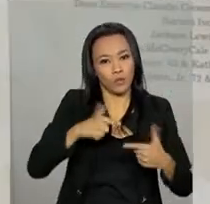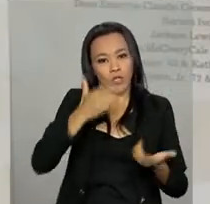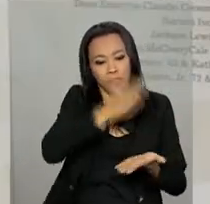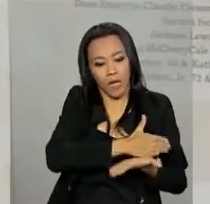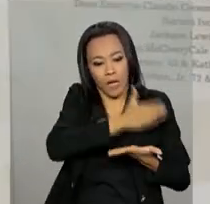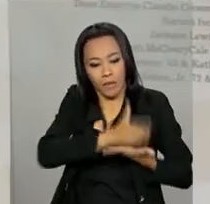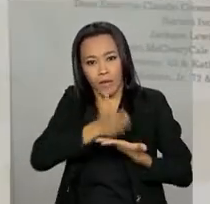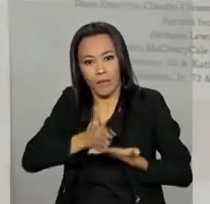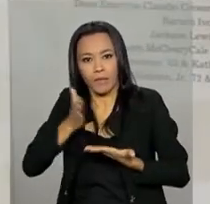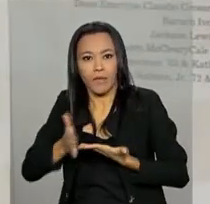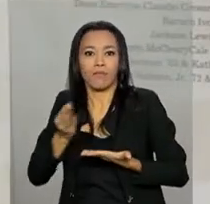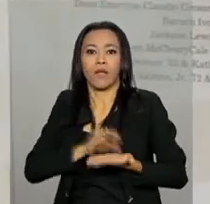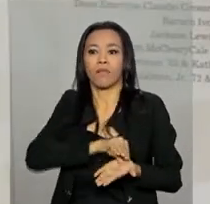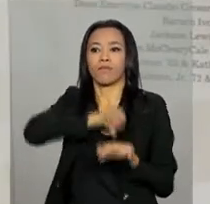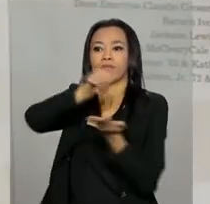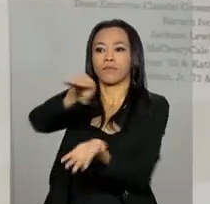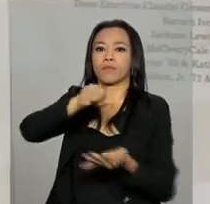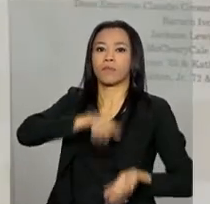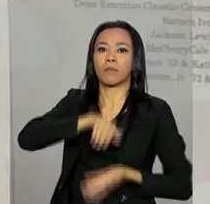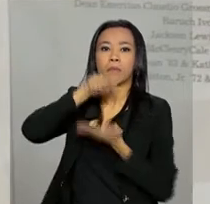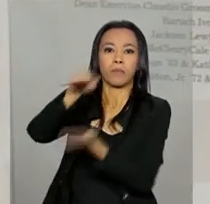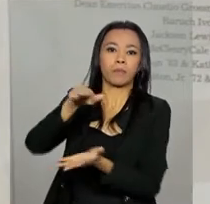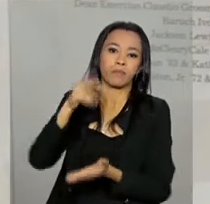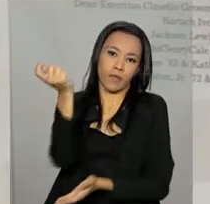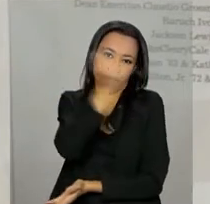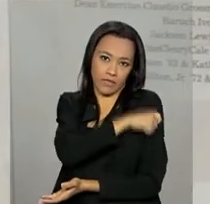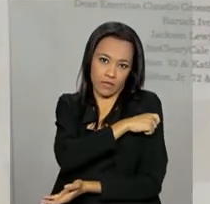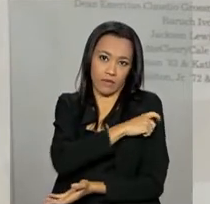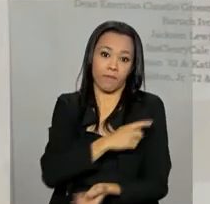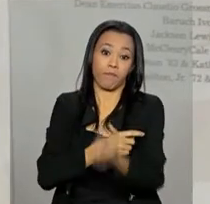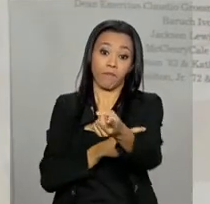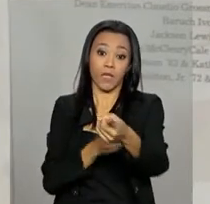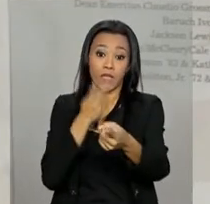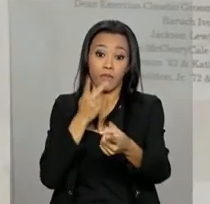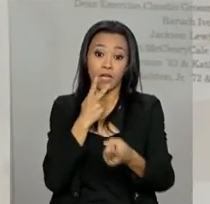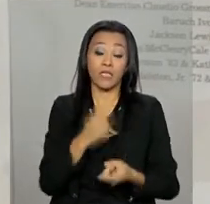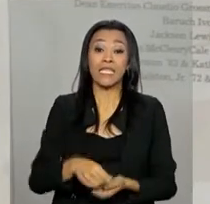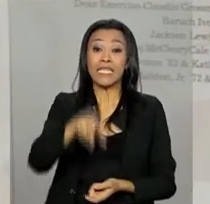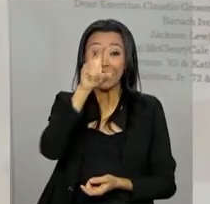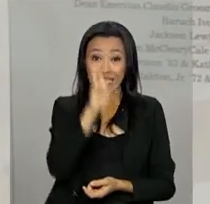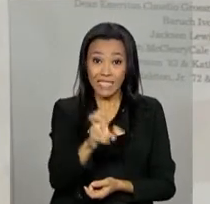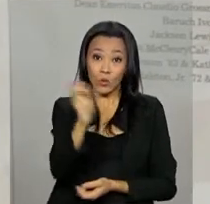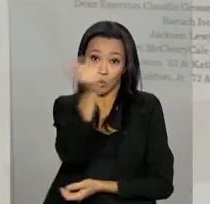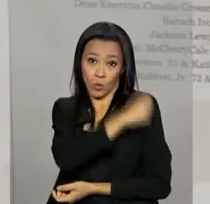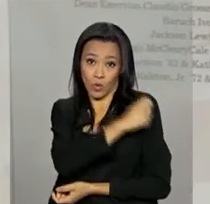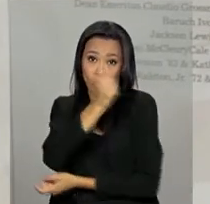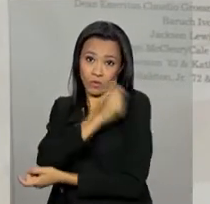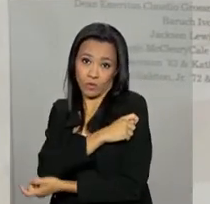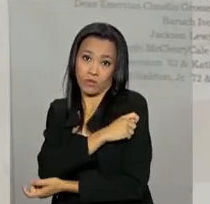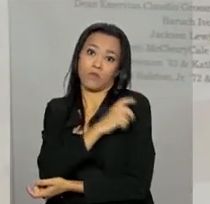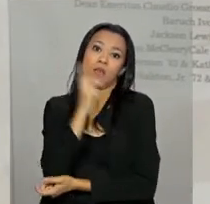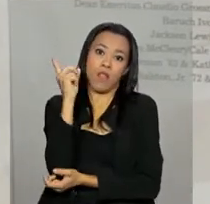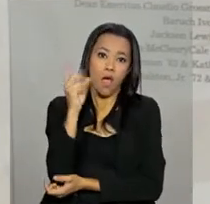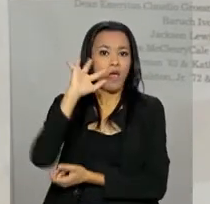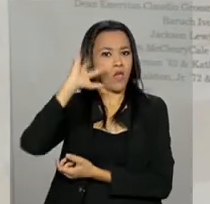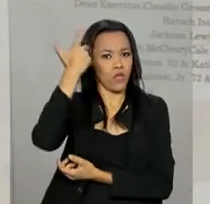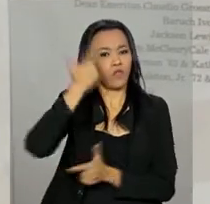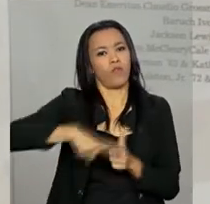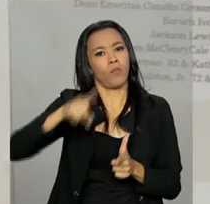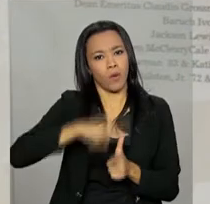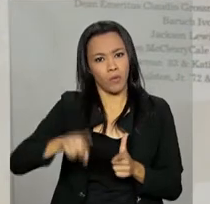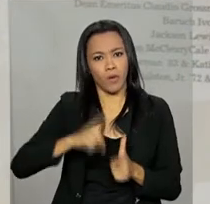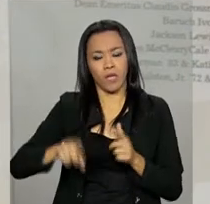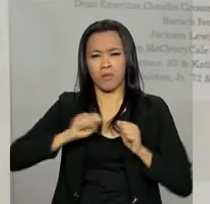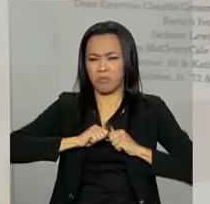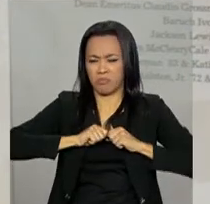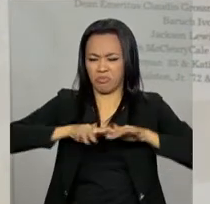possibilidades foi utilizada na áfrica de fracionar a vacina e cinco doses lá isso resolver o problema de uma epidemia